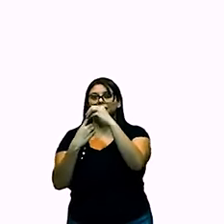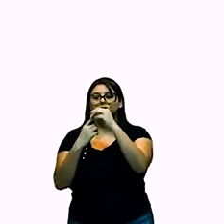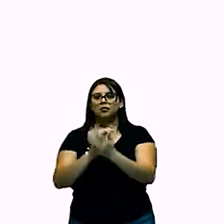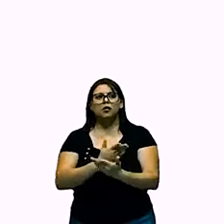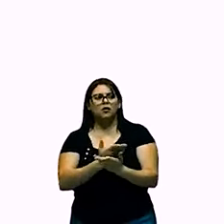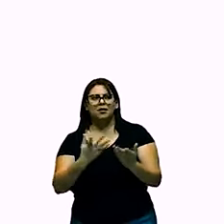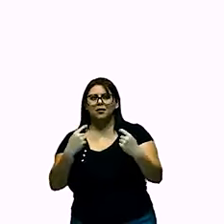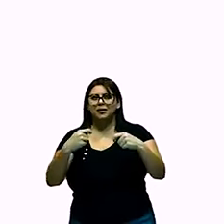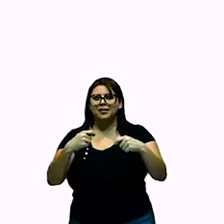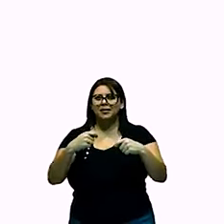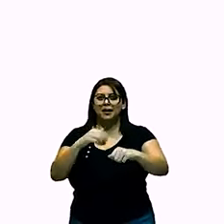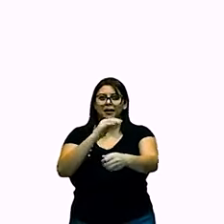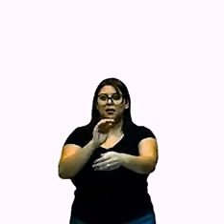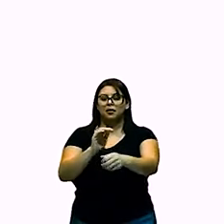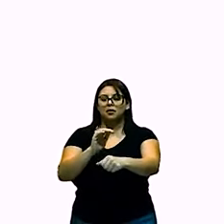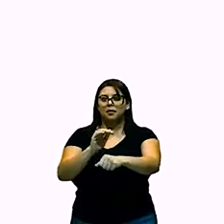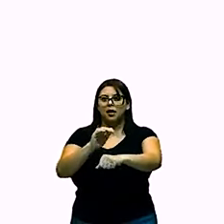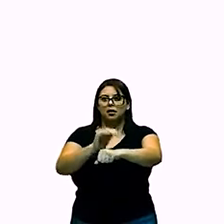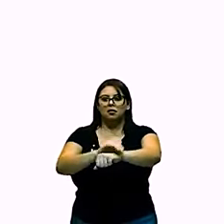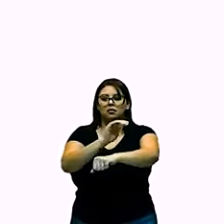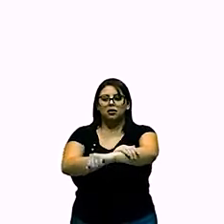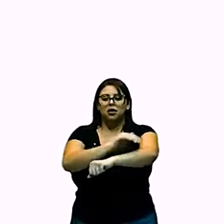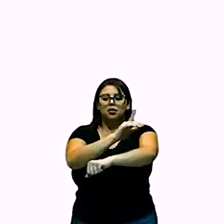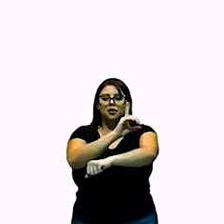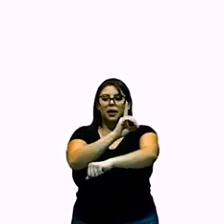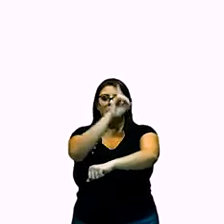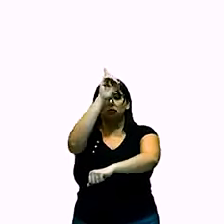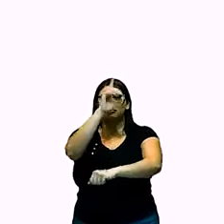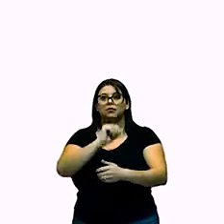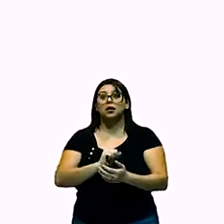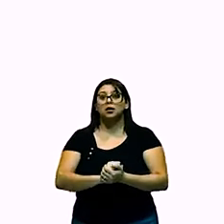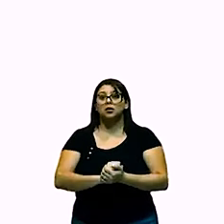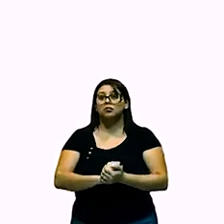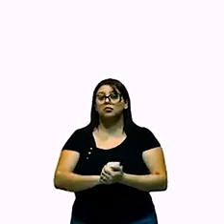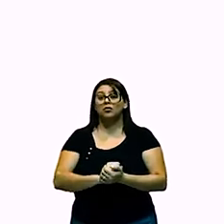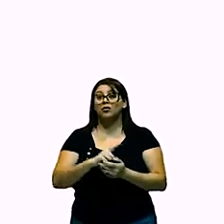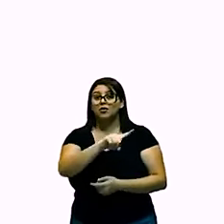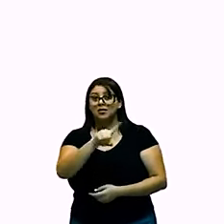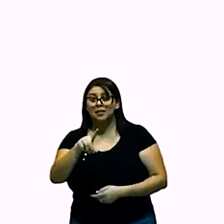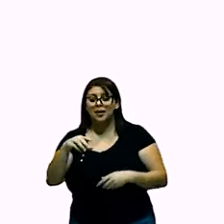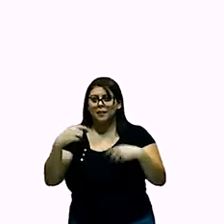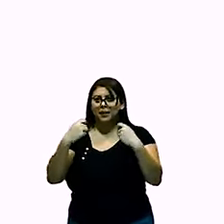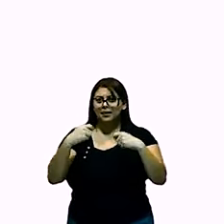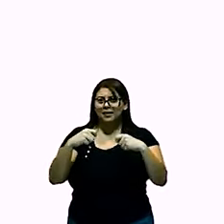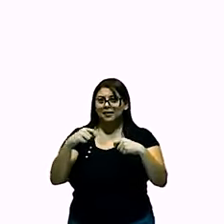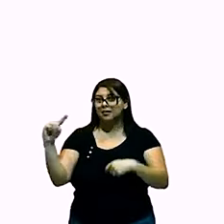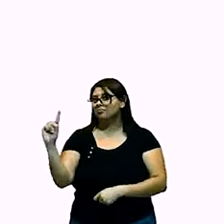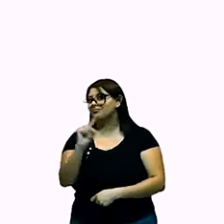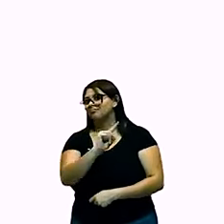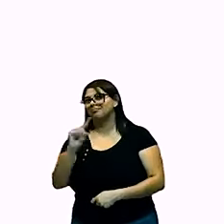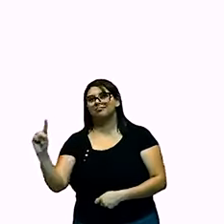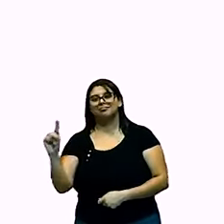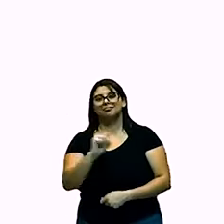orar. Você não precisa do pastor para falar com Deus. Você pode não ser atendido pelo presidente da república, você pode não